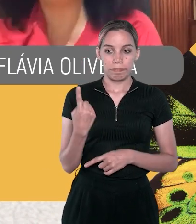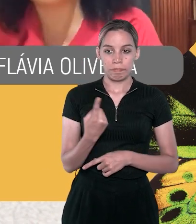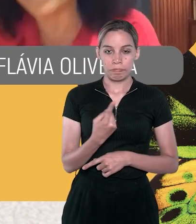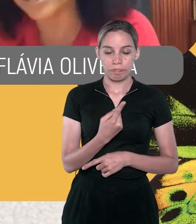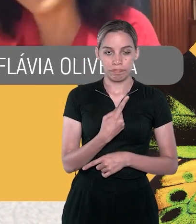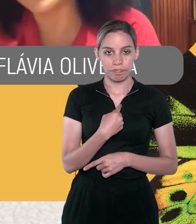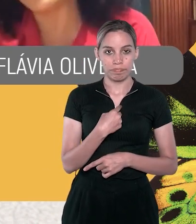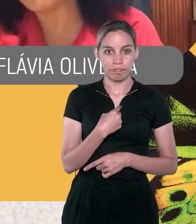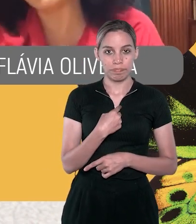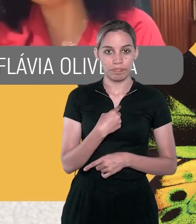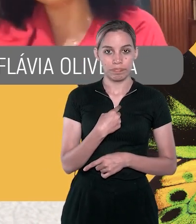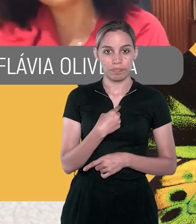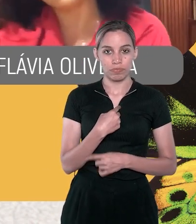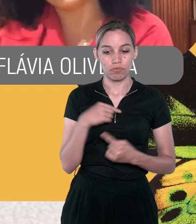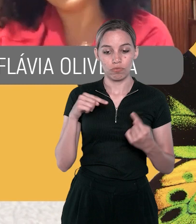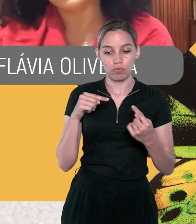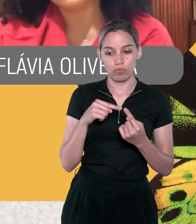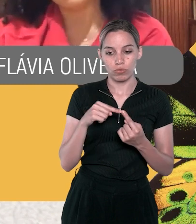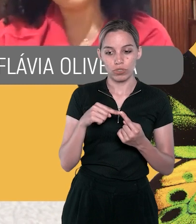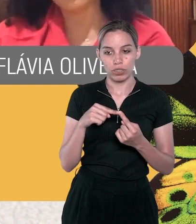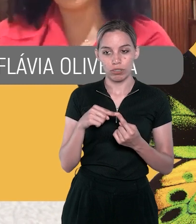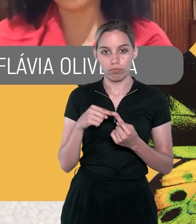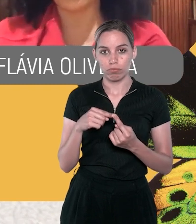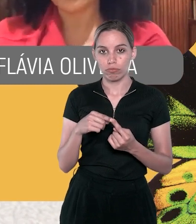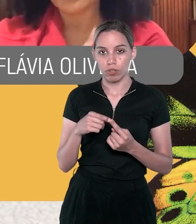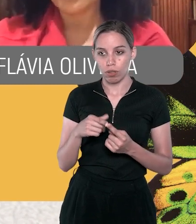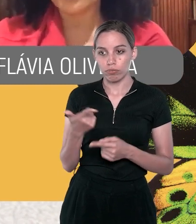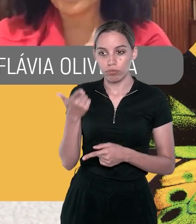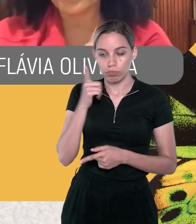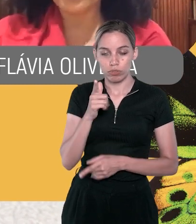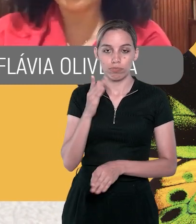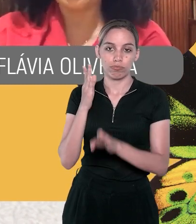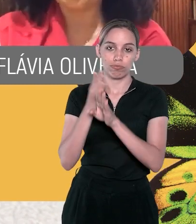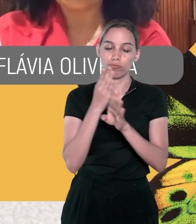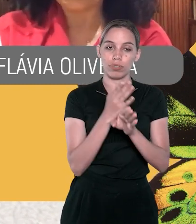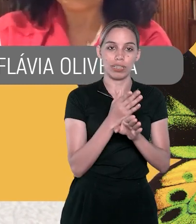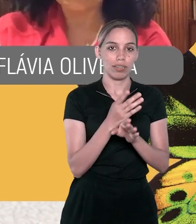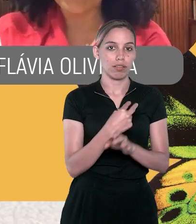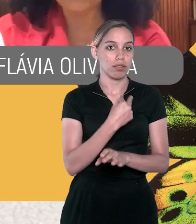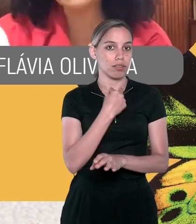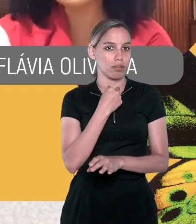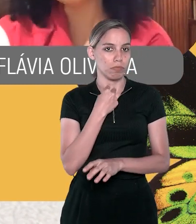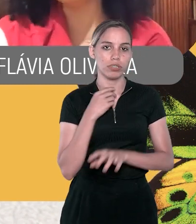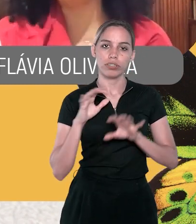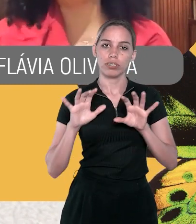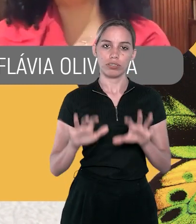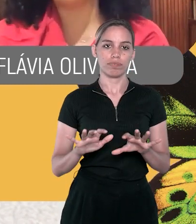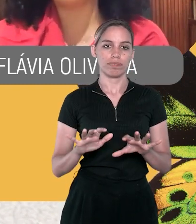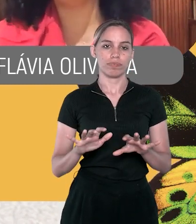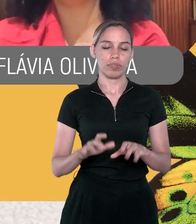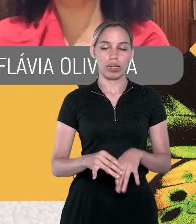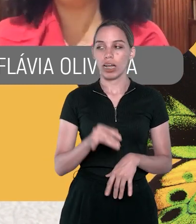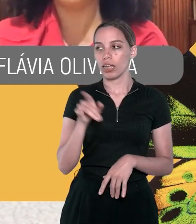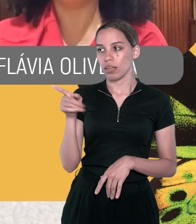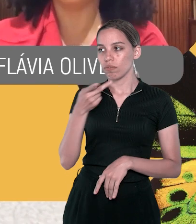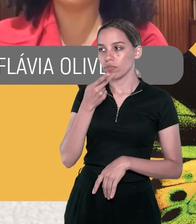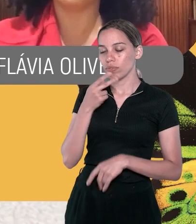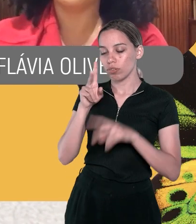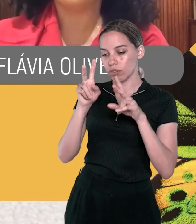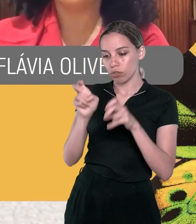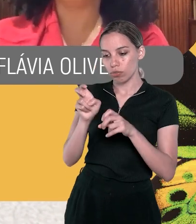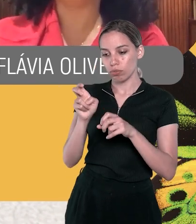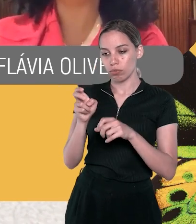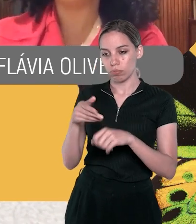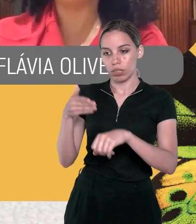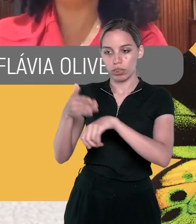não pode ser, né? Não pode ser assim. Você mencionou o acesso à universidade, a gente está num